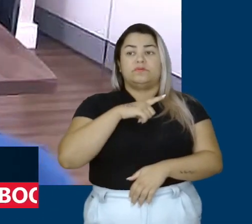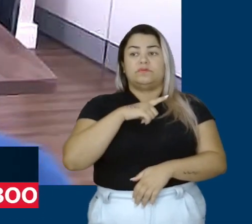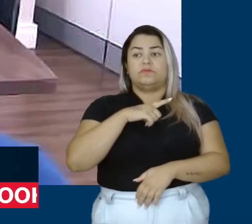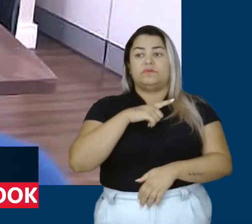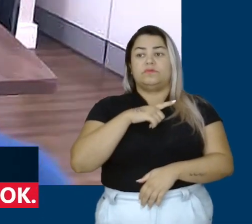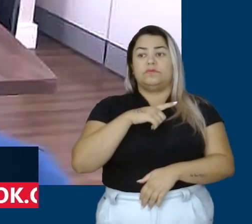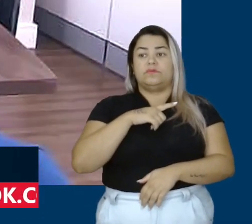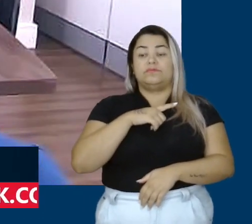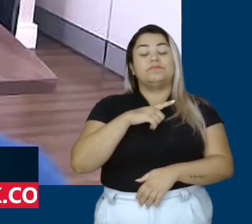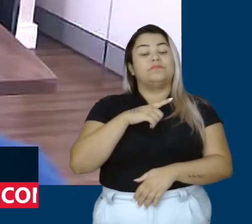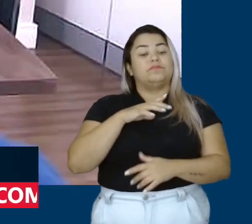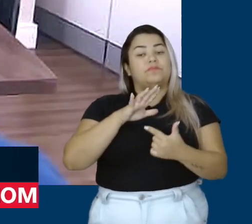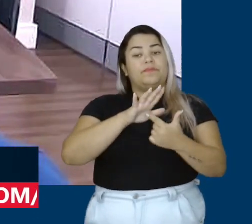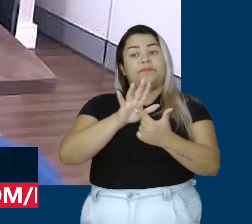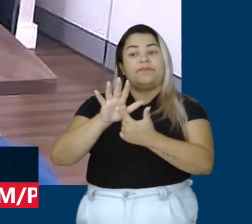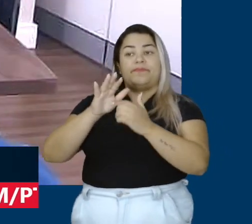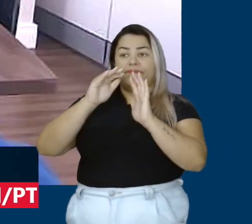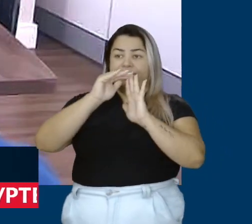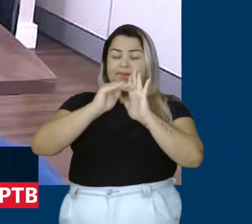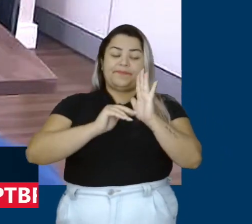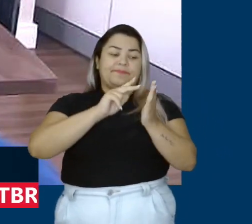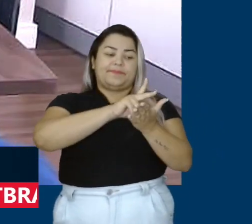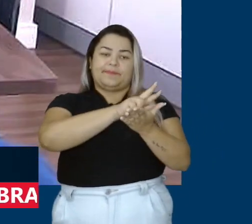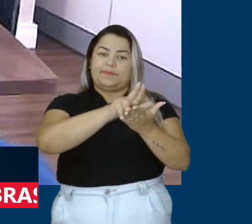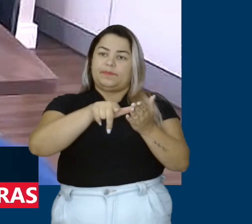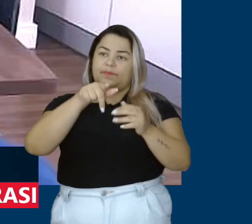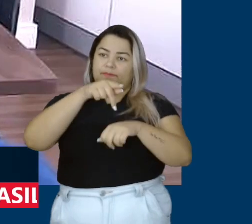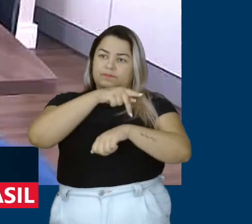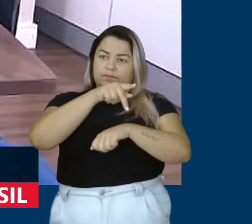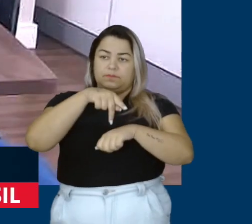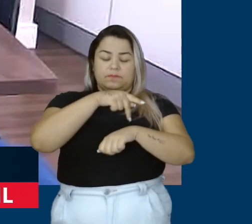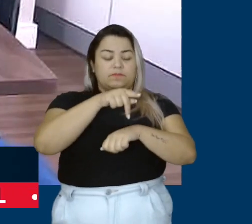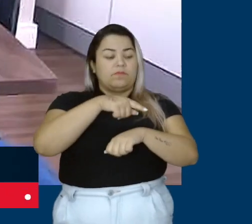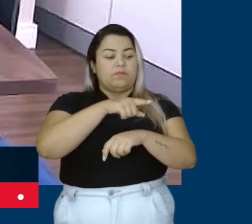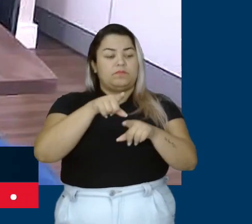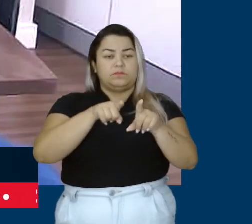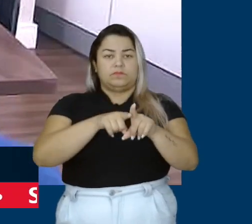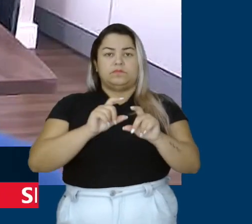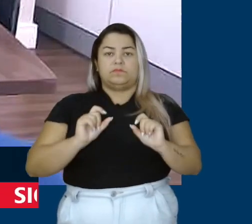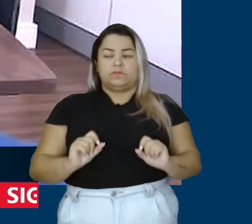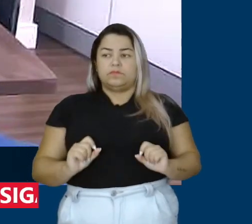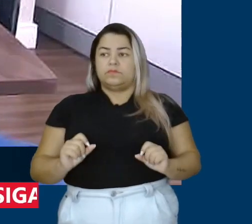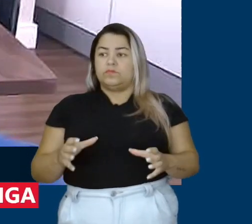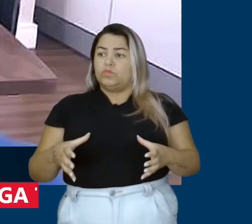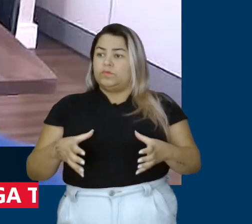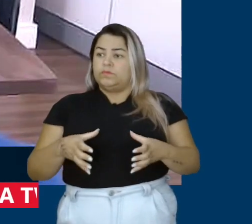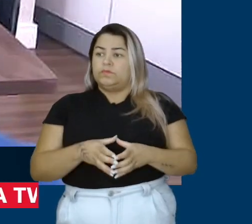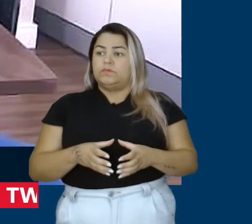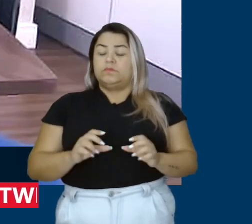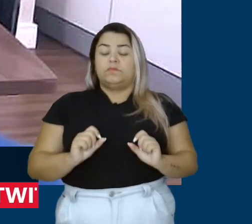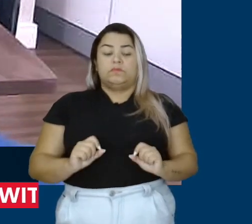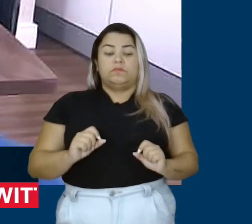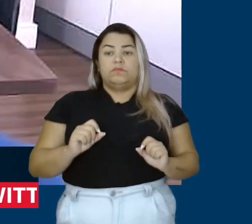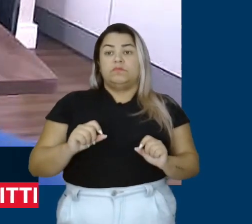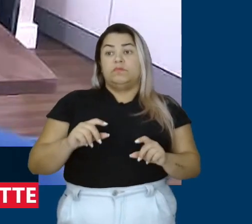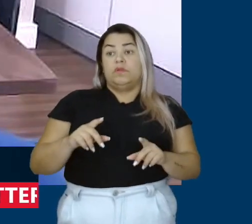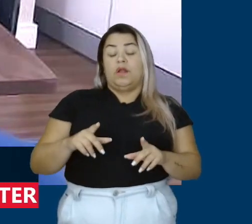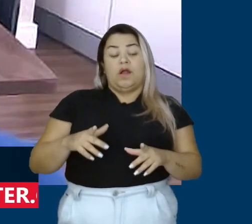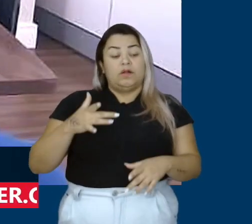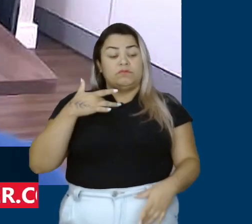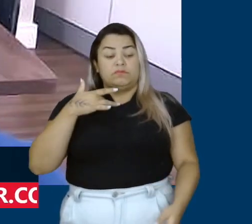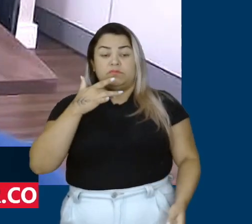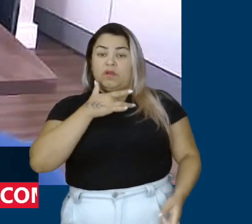A gente apresenta esse programa para vários países também, várias cooperações. O programa tem impacto na saúde